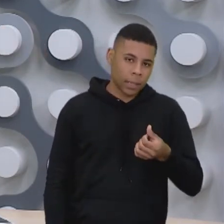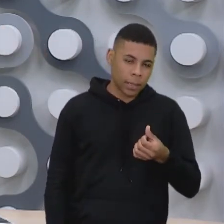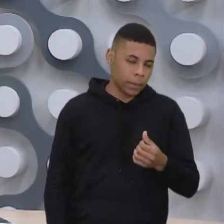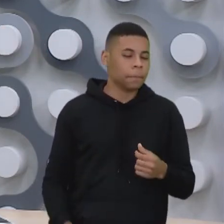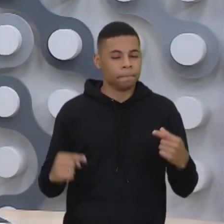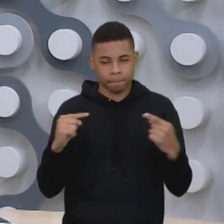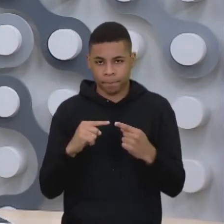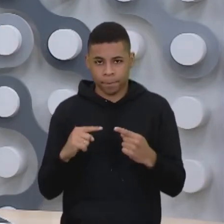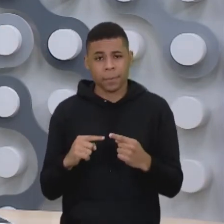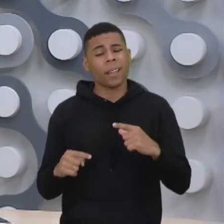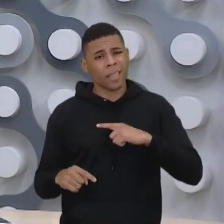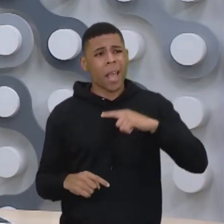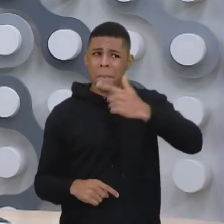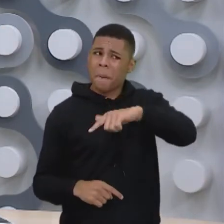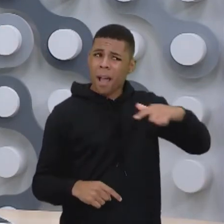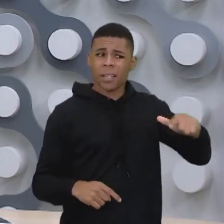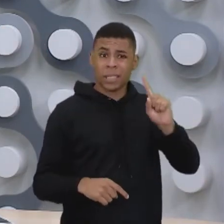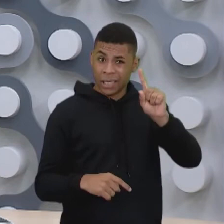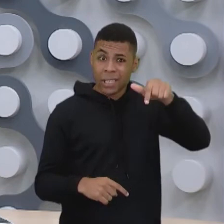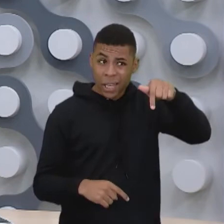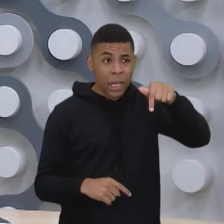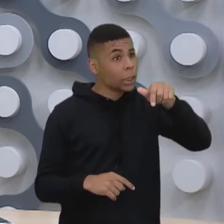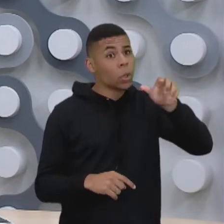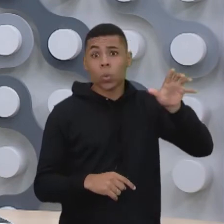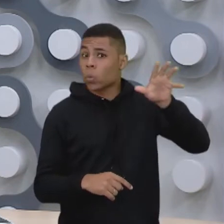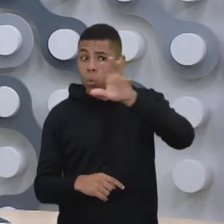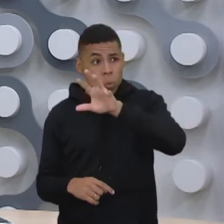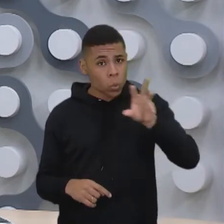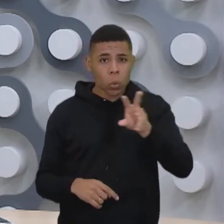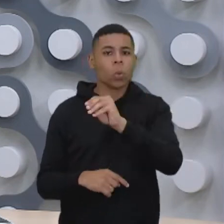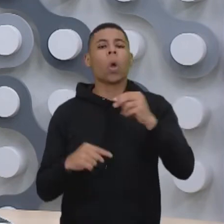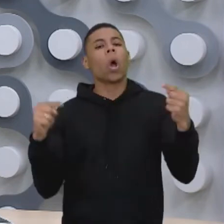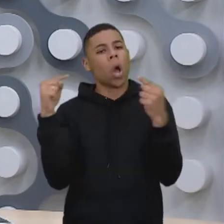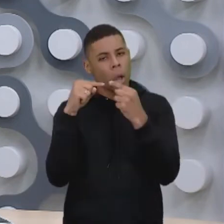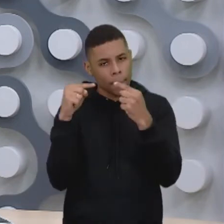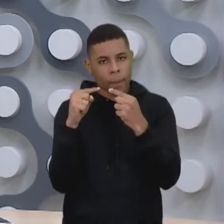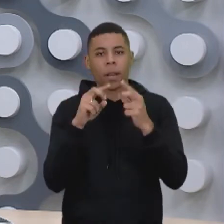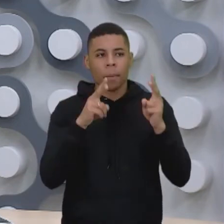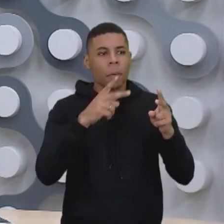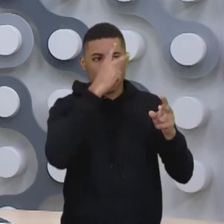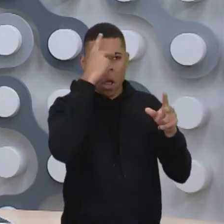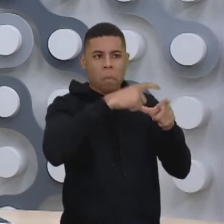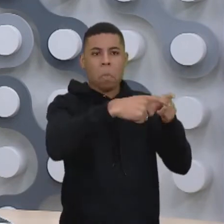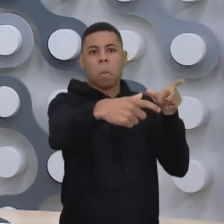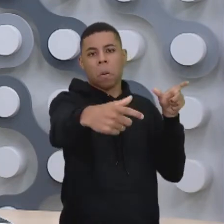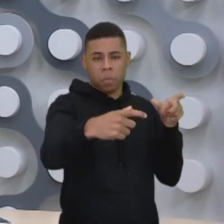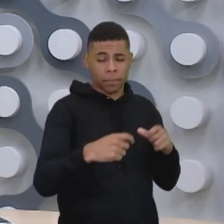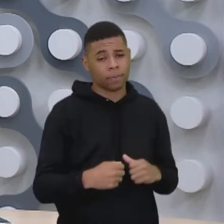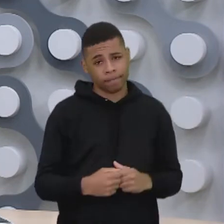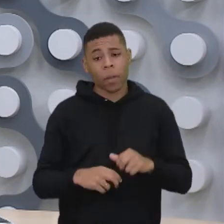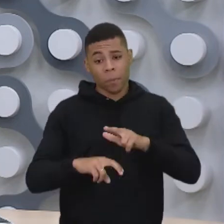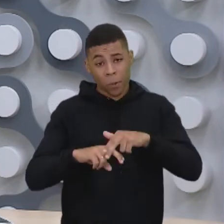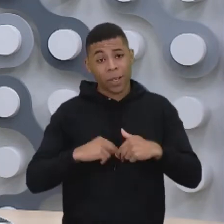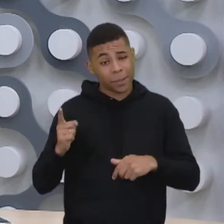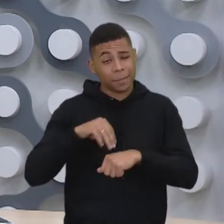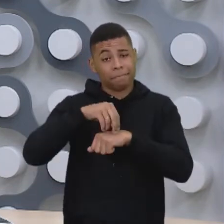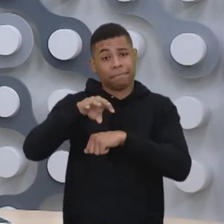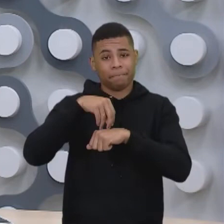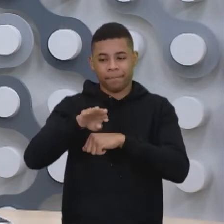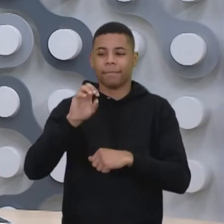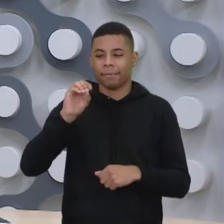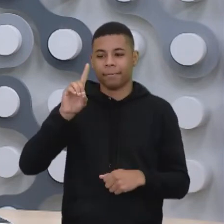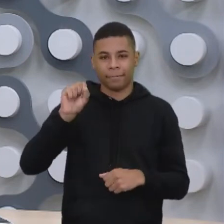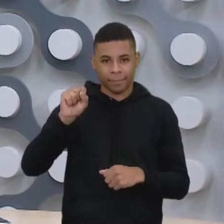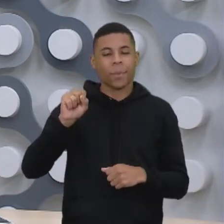os 17 ODS, tem muito a ver aí com os componentes que a gente está passando para vocês aí, por isso que o ODS